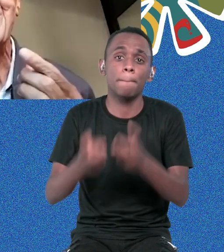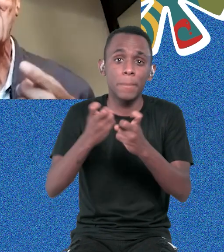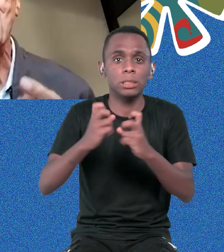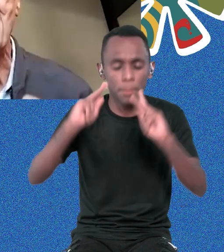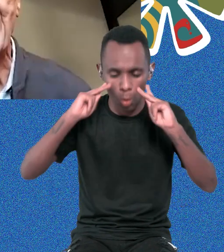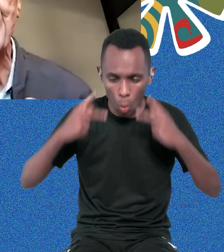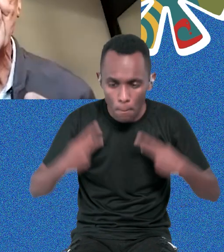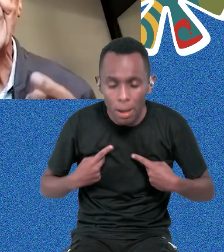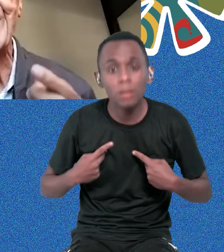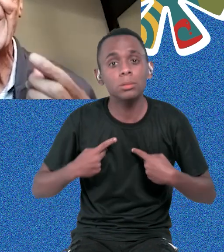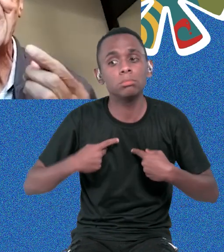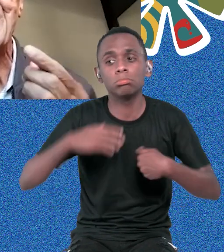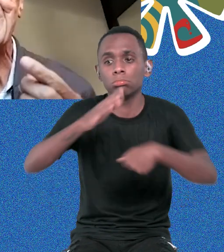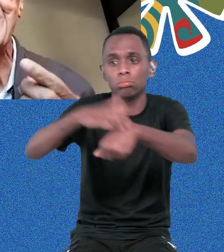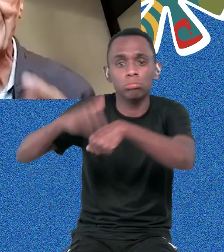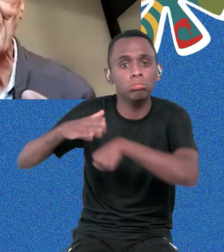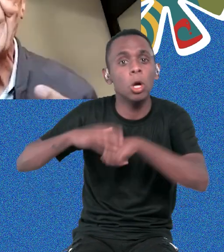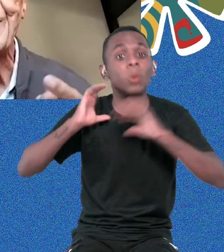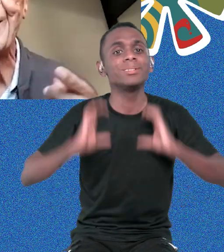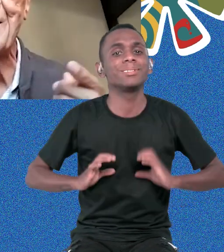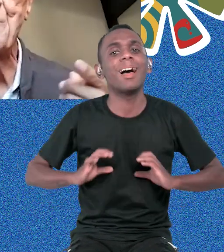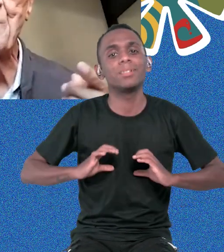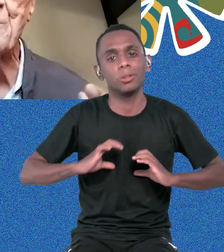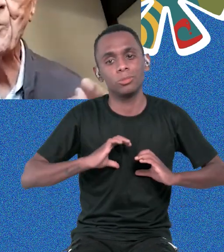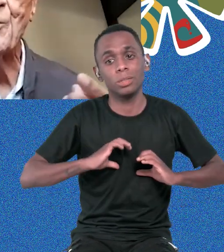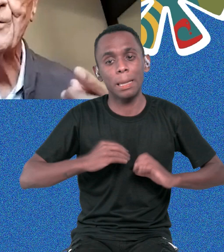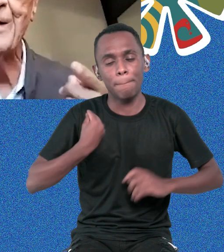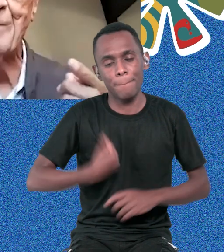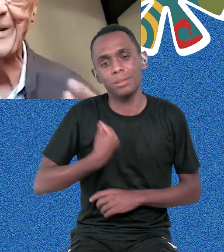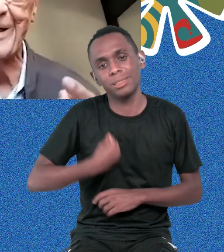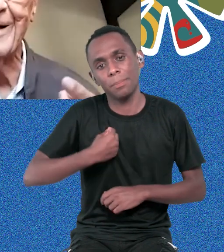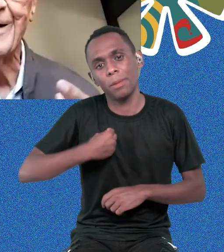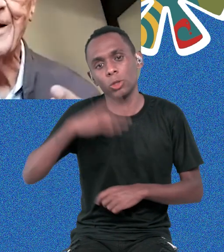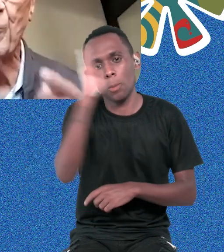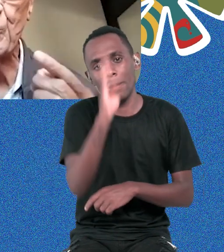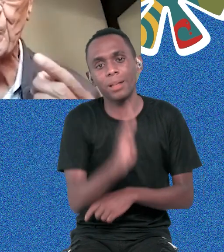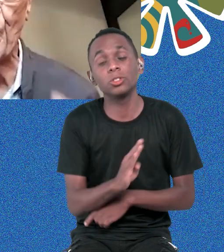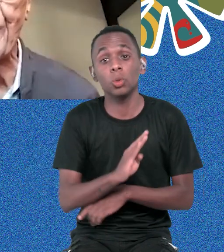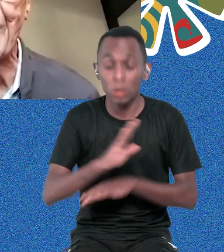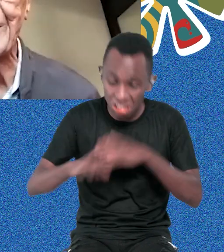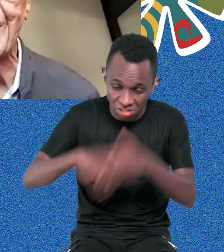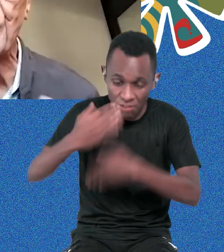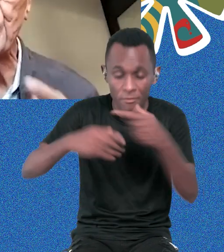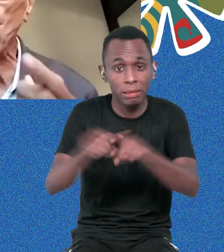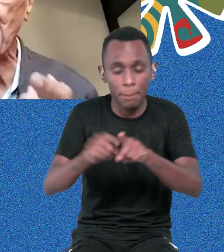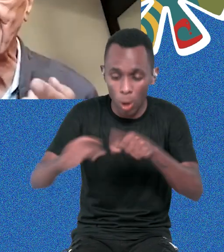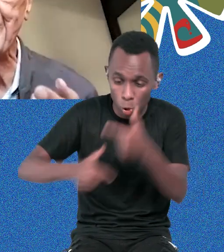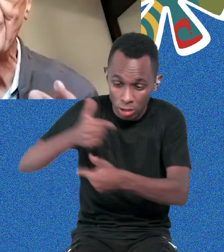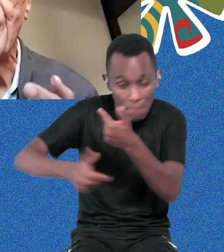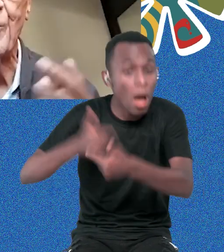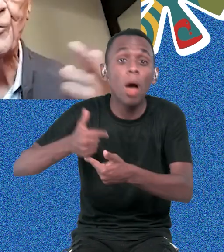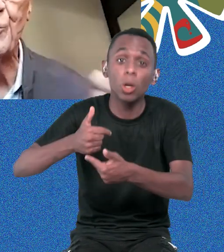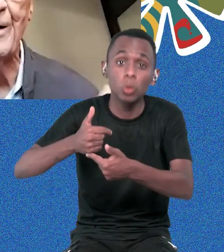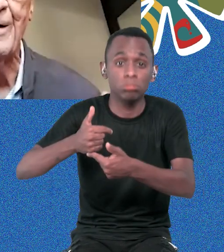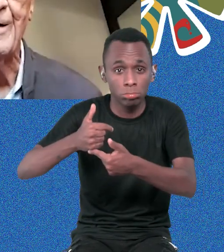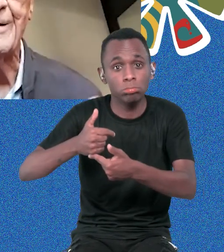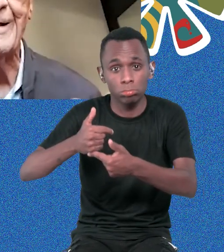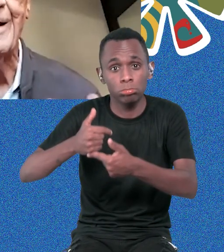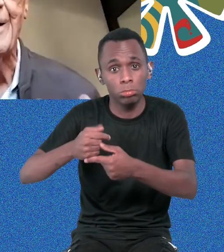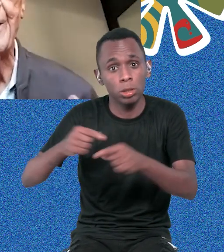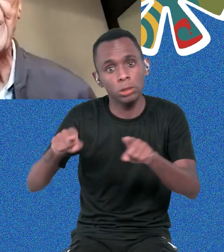que humano, de que cidadão, de que membro da pátria, e constrói a pátria com seu trabalho, com